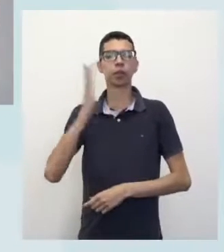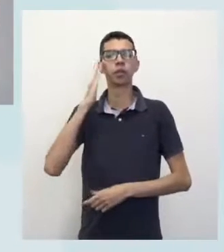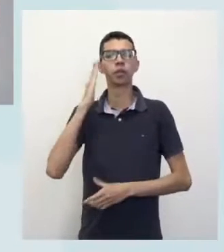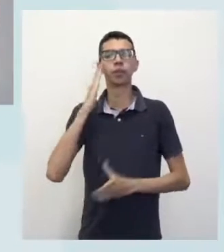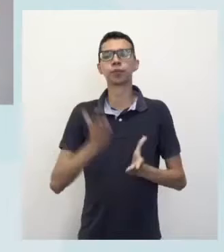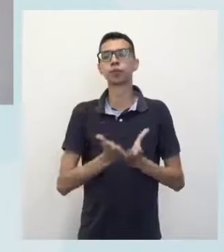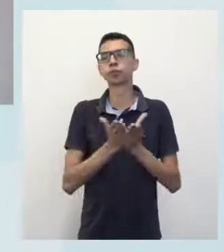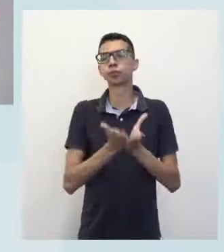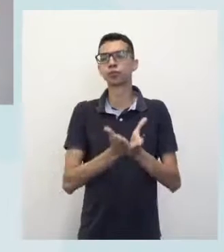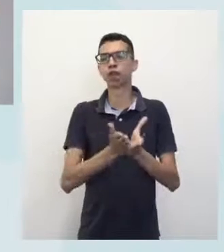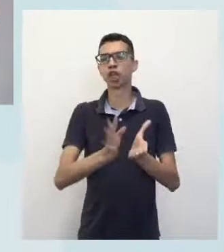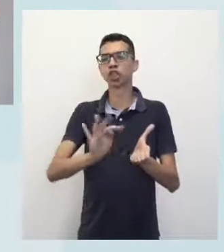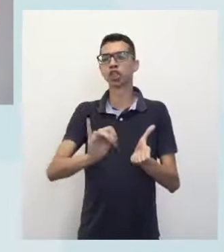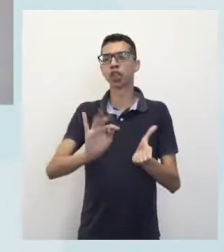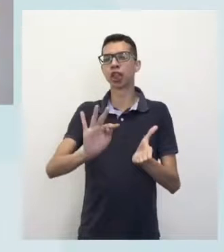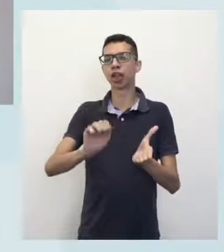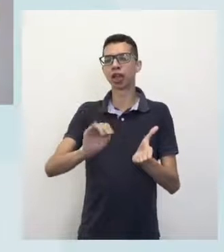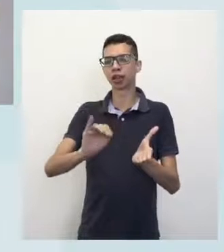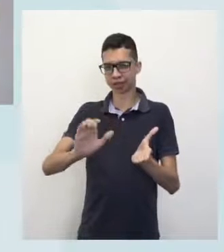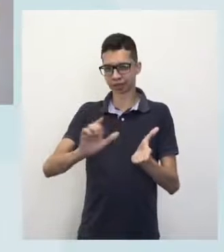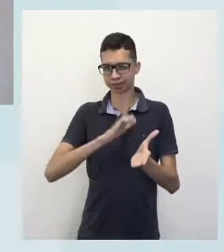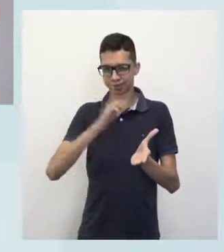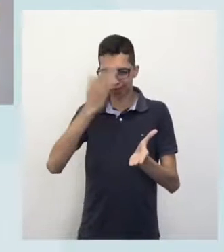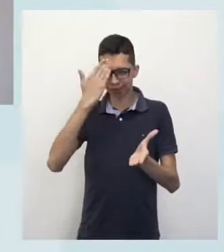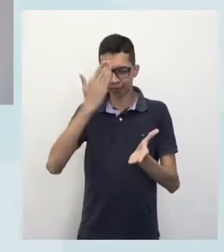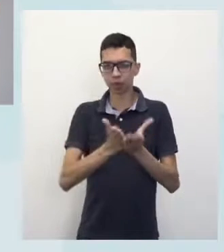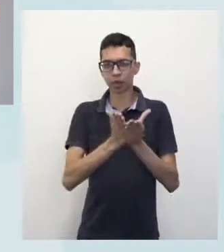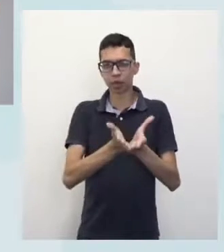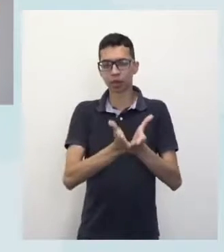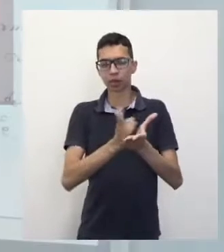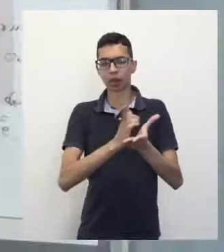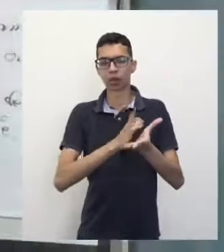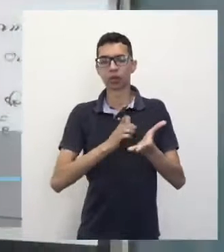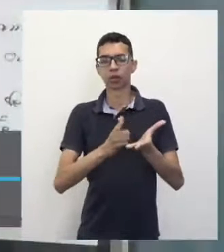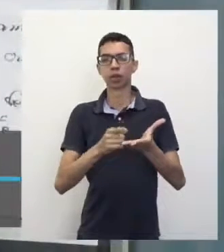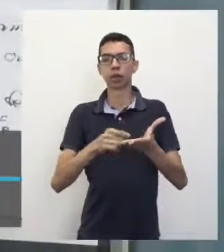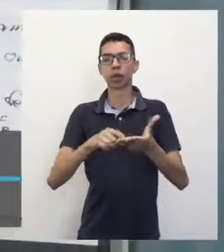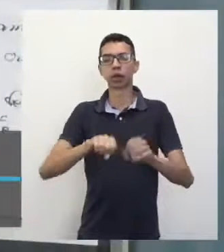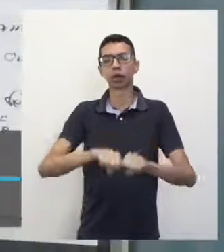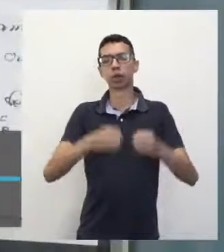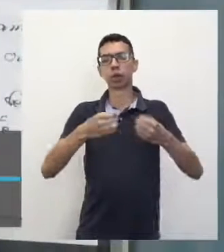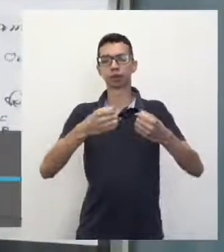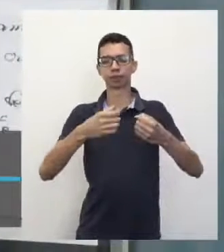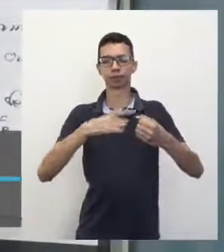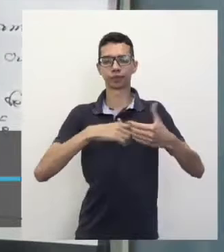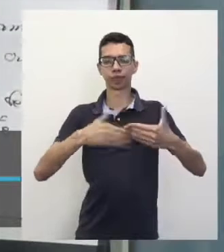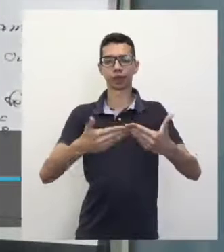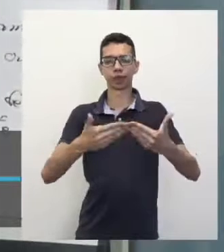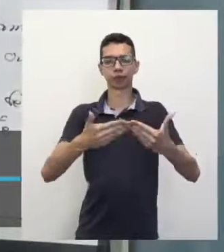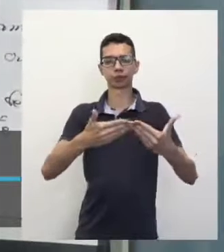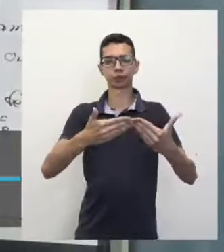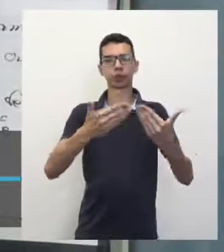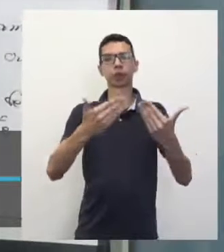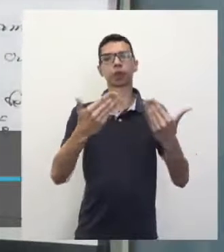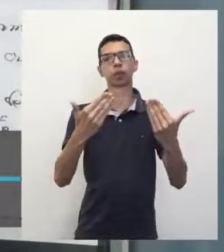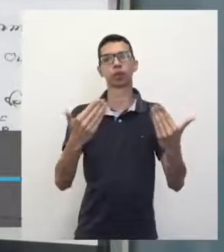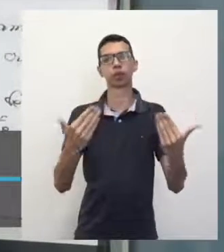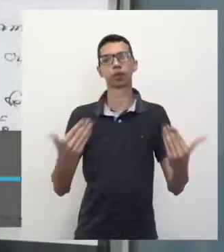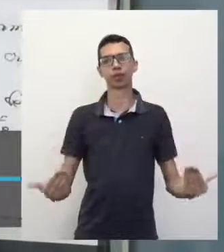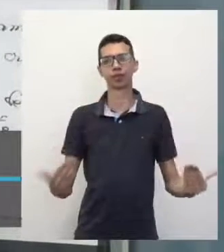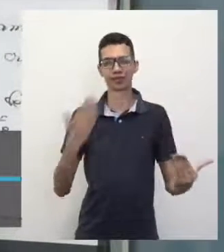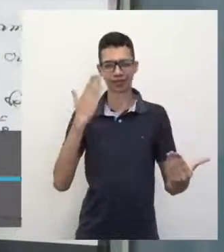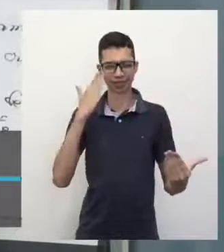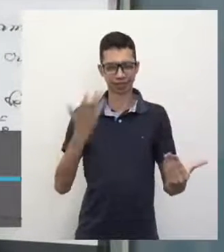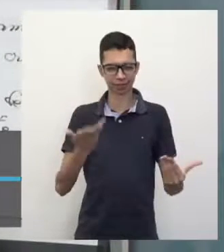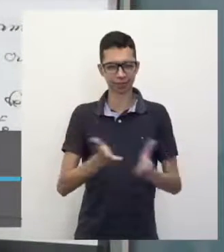tocado quando o piloto de Fórmula 1, Ayrton Senna, vencia uma corrida. E, além, né, dessa questão das músicas, nós também podemos observar isso nas artes